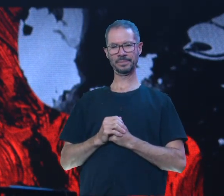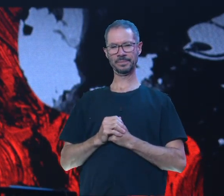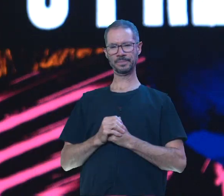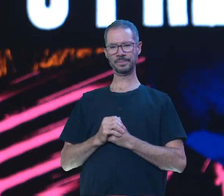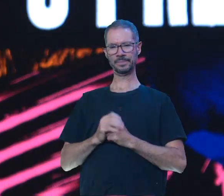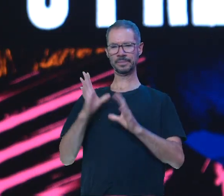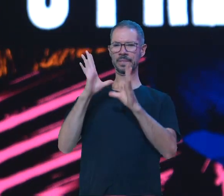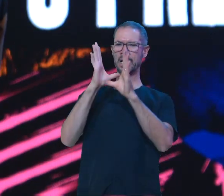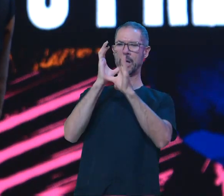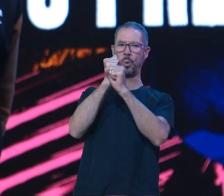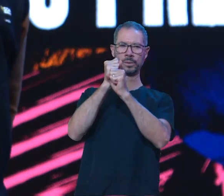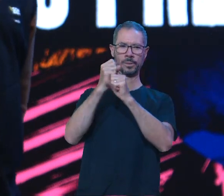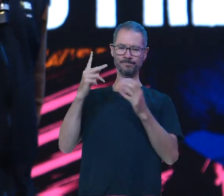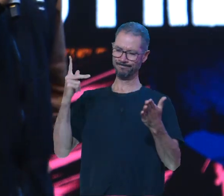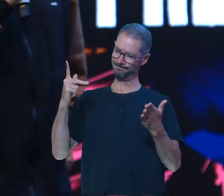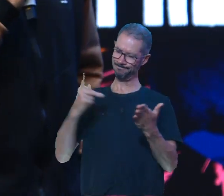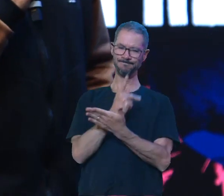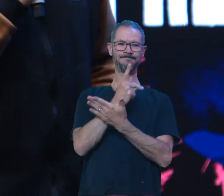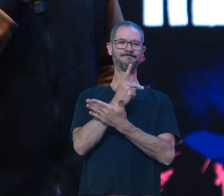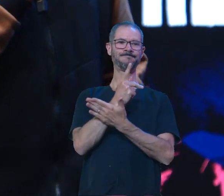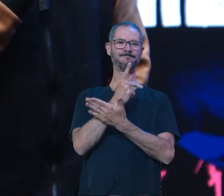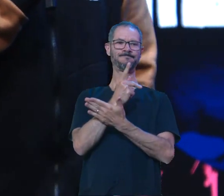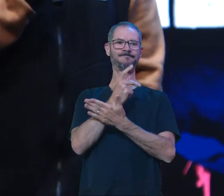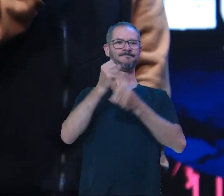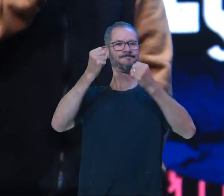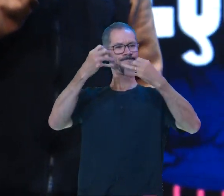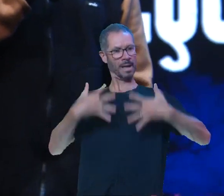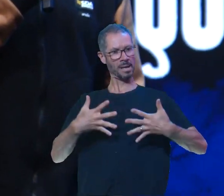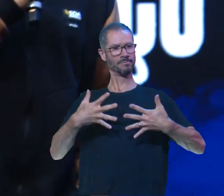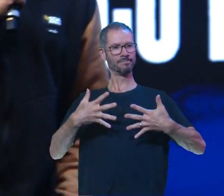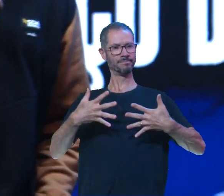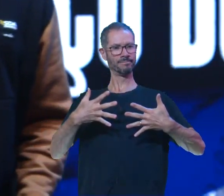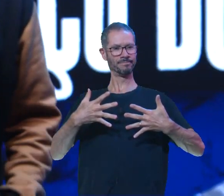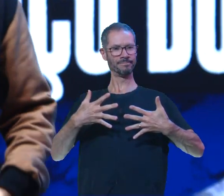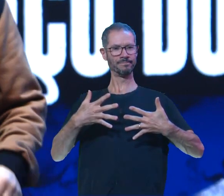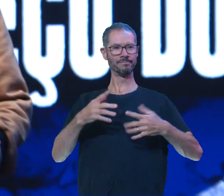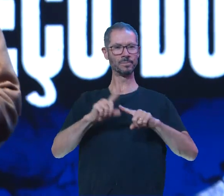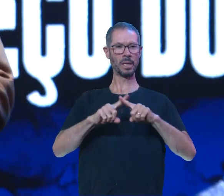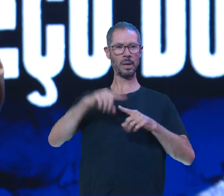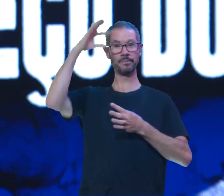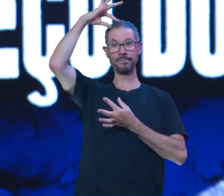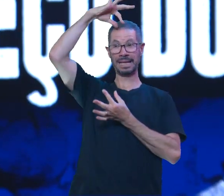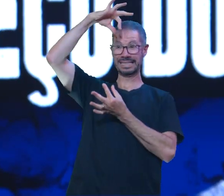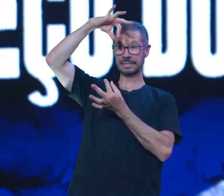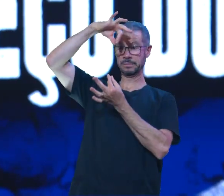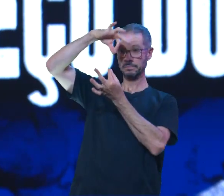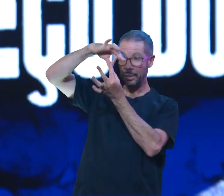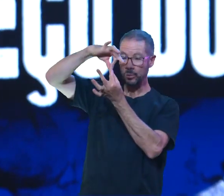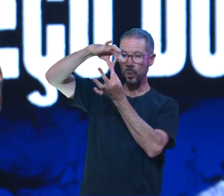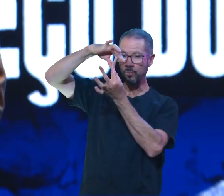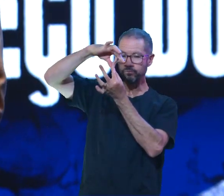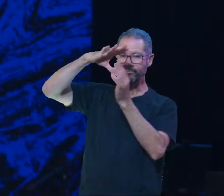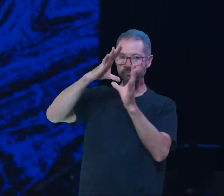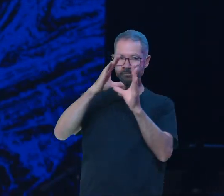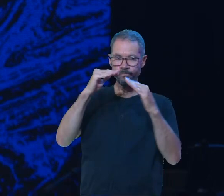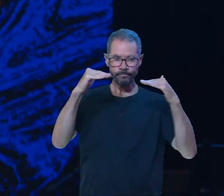a conta não vai fechar. Deixa eu te adiantar, dar um spoiler espiritual. Ela não fecha